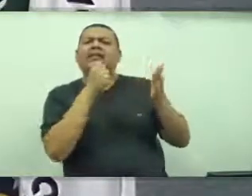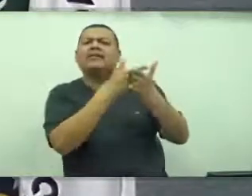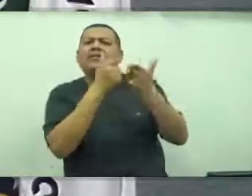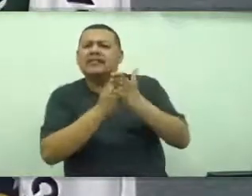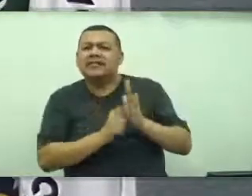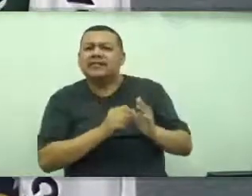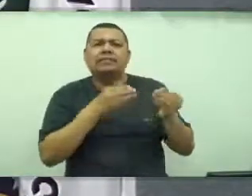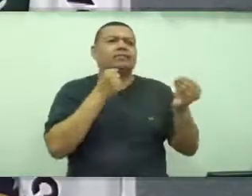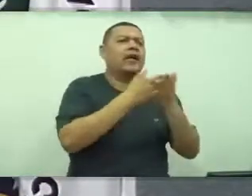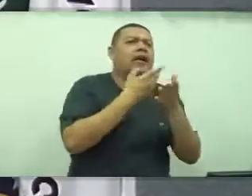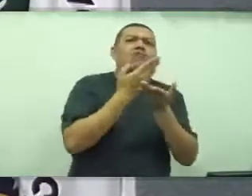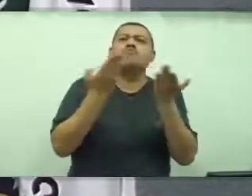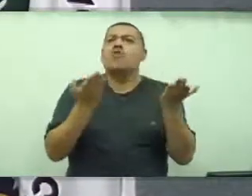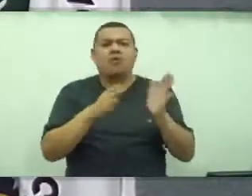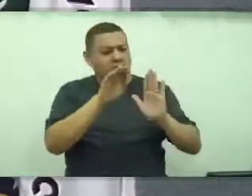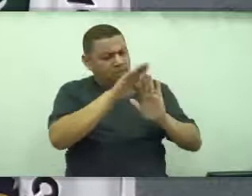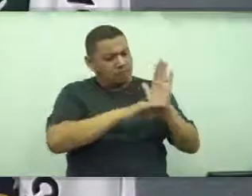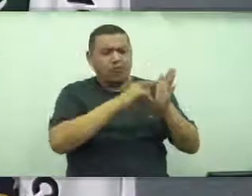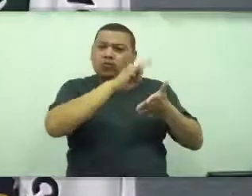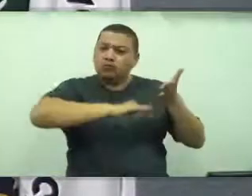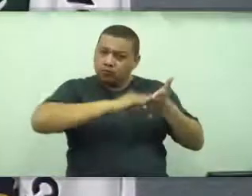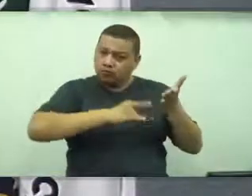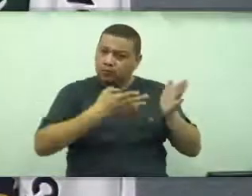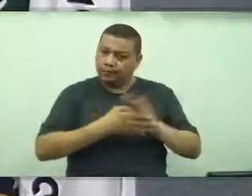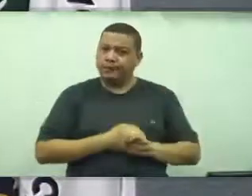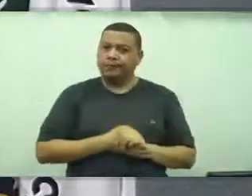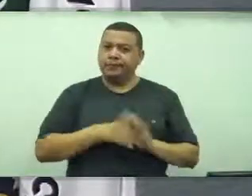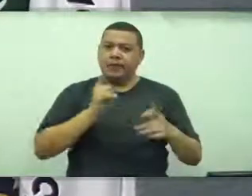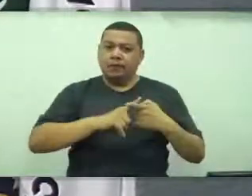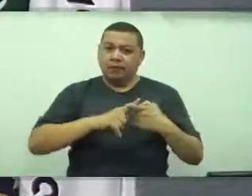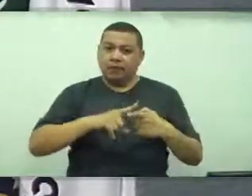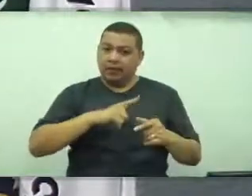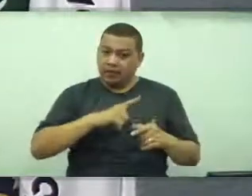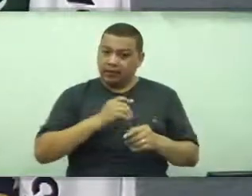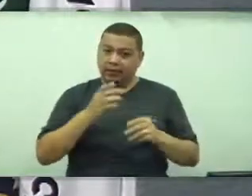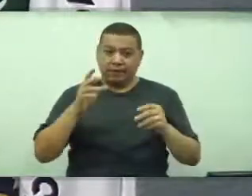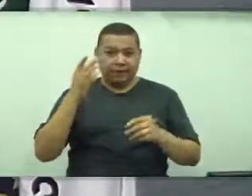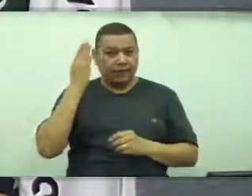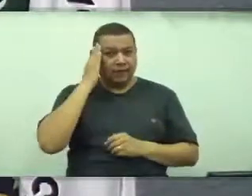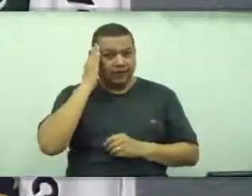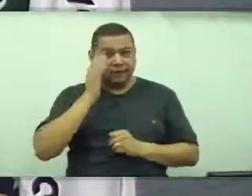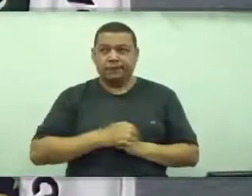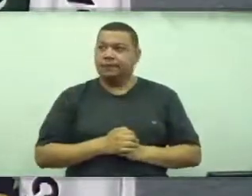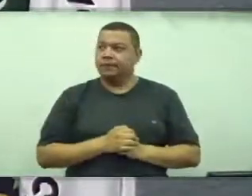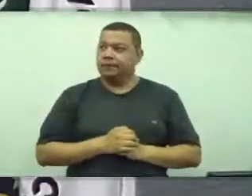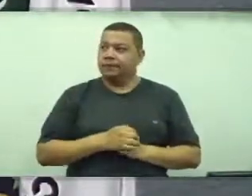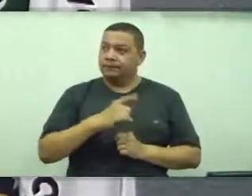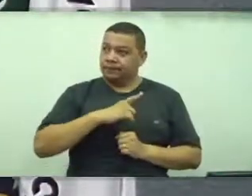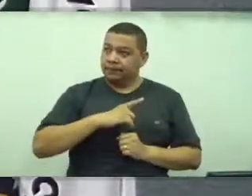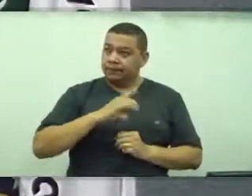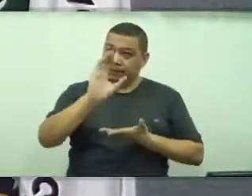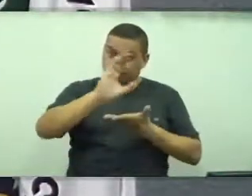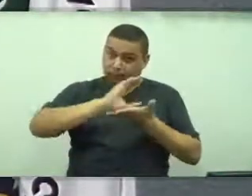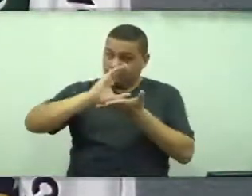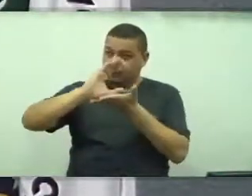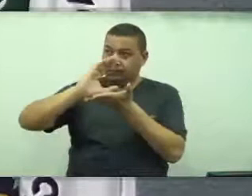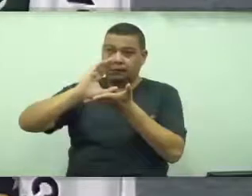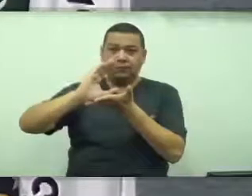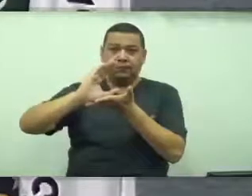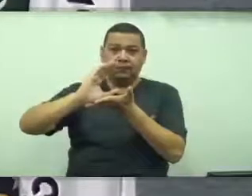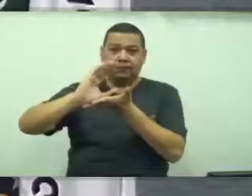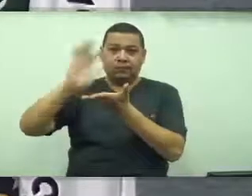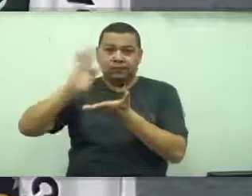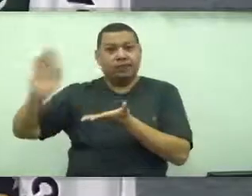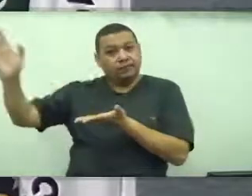foi comprado ainda, o que tem de recurso para trás, que muitas vezes não foi alocado, que a gente sabe que o recurso federal, ele